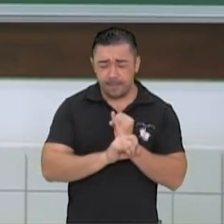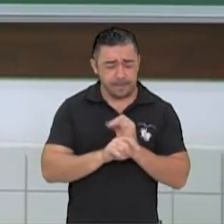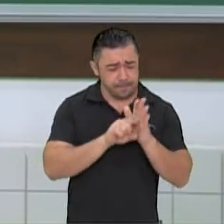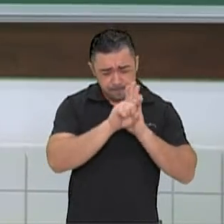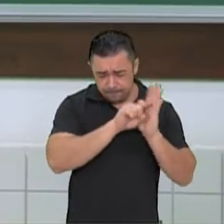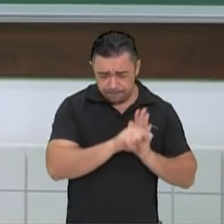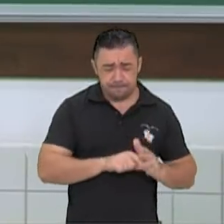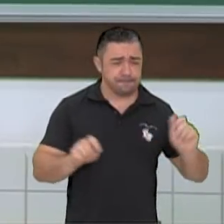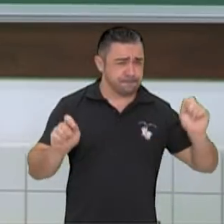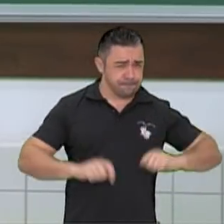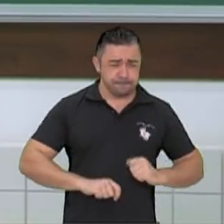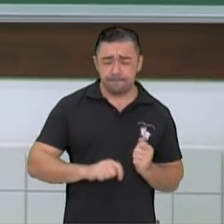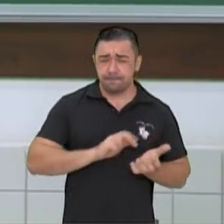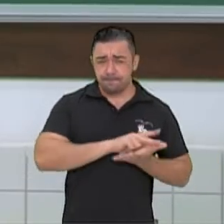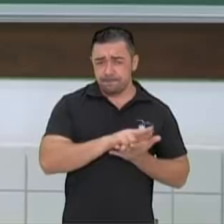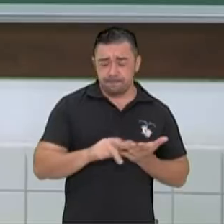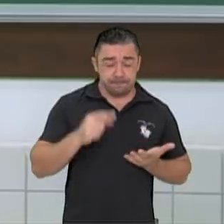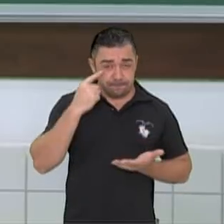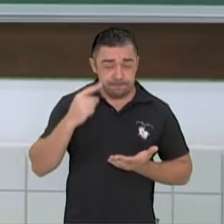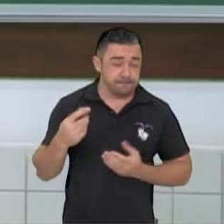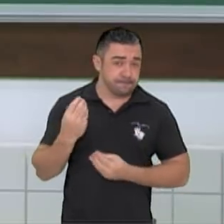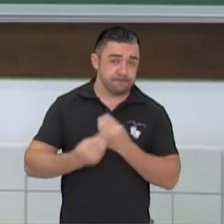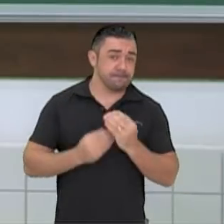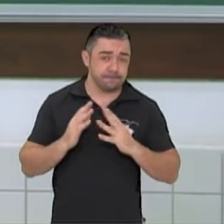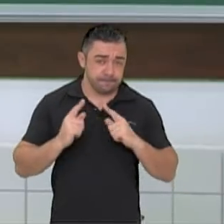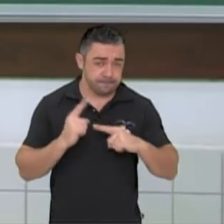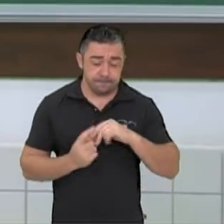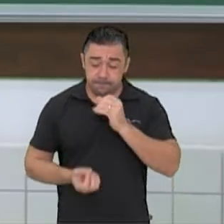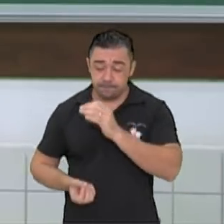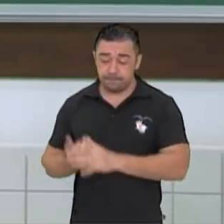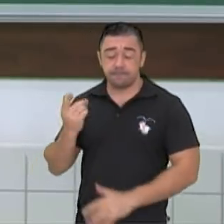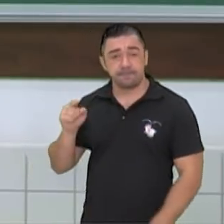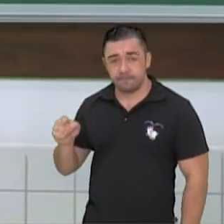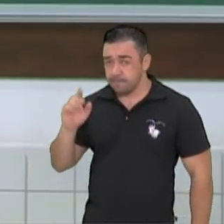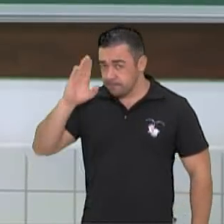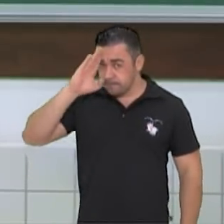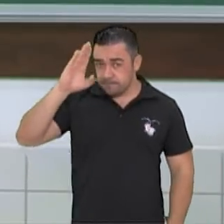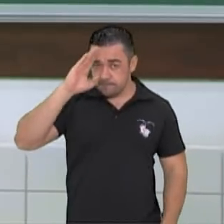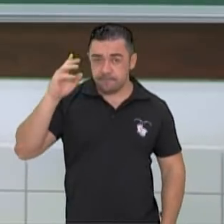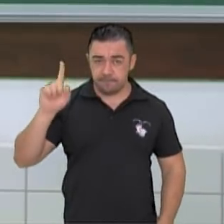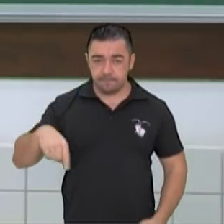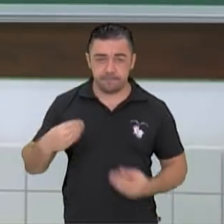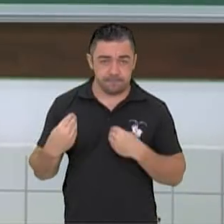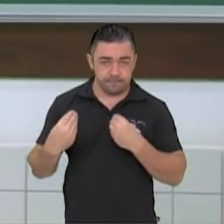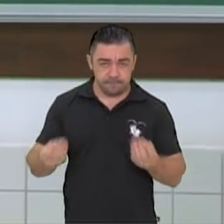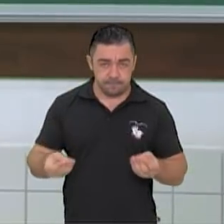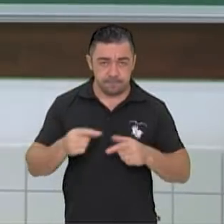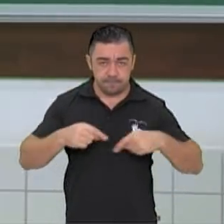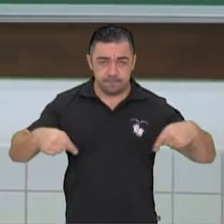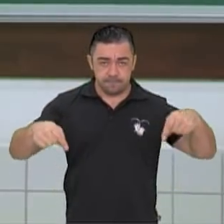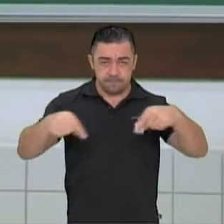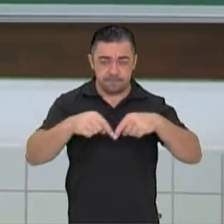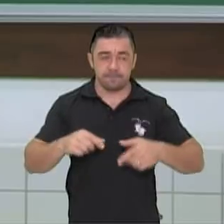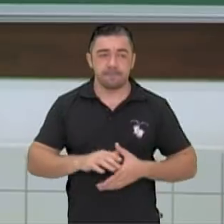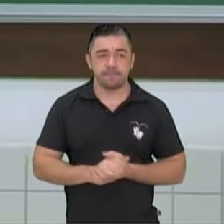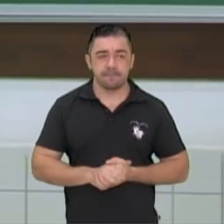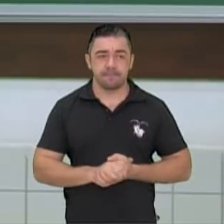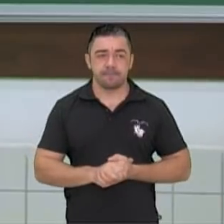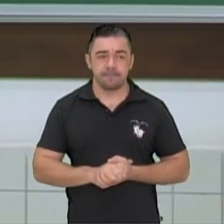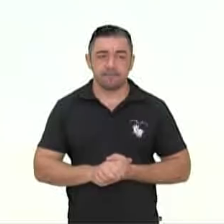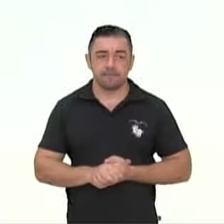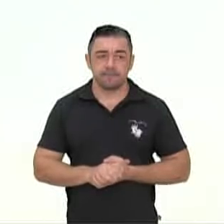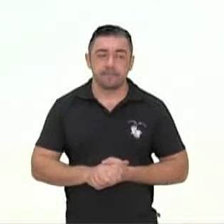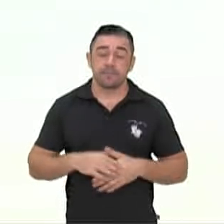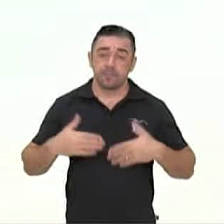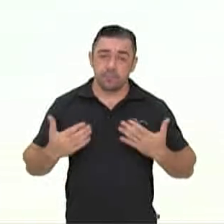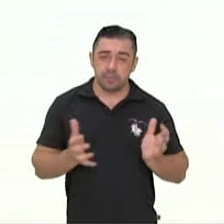tem condições, quem tem acesso. Como que a igreja se tornou? Principalmente através das doações também, ok? Como